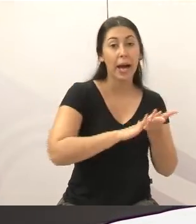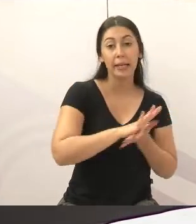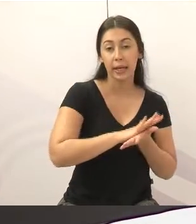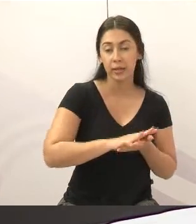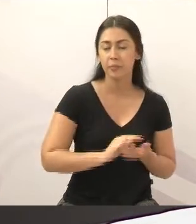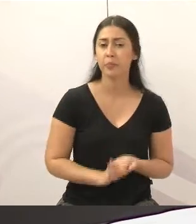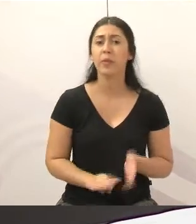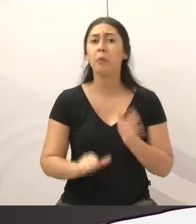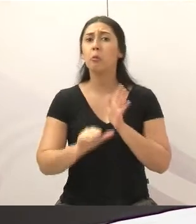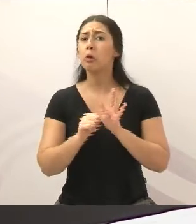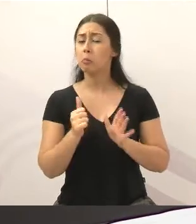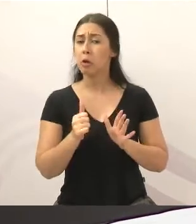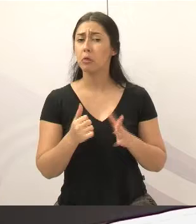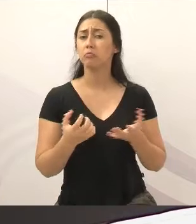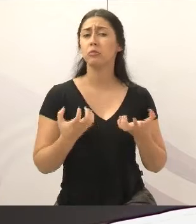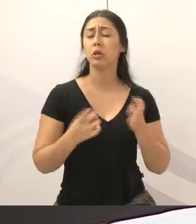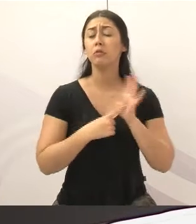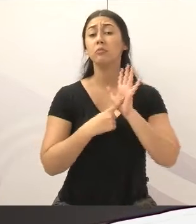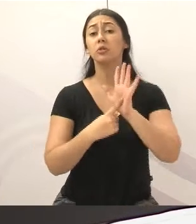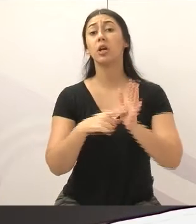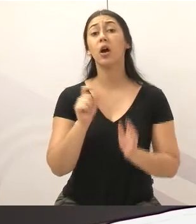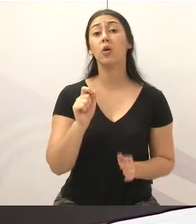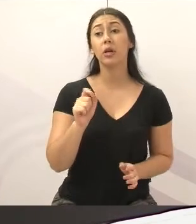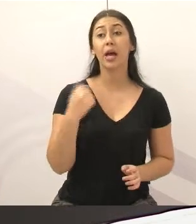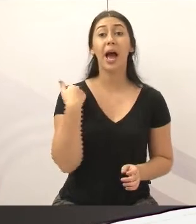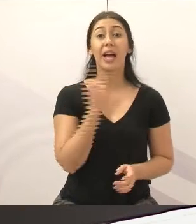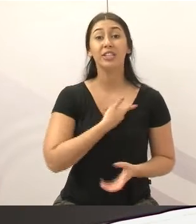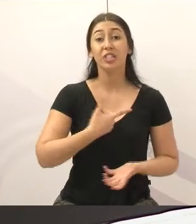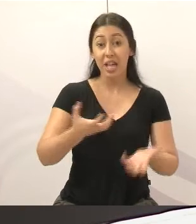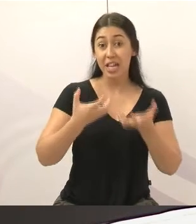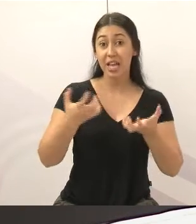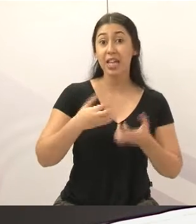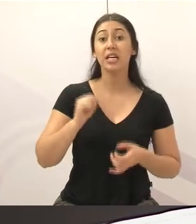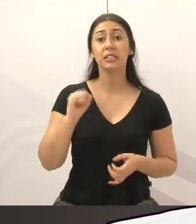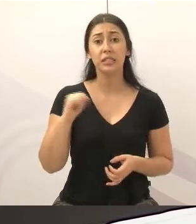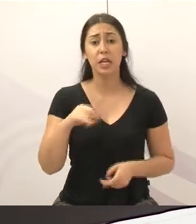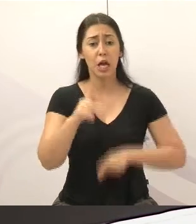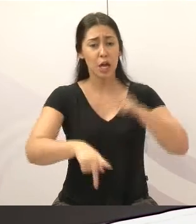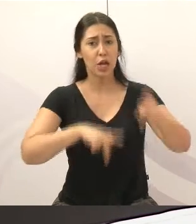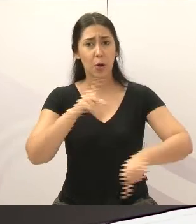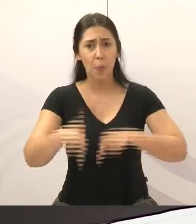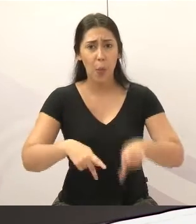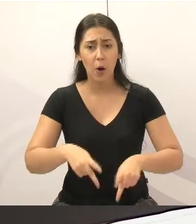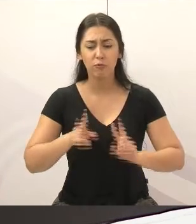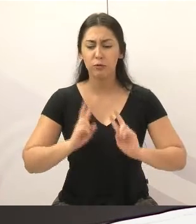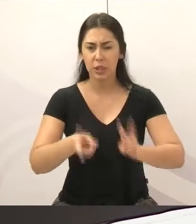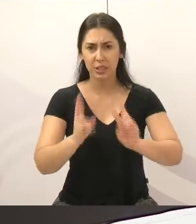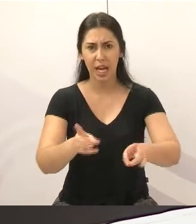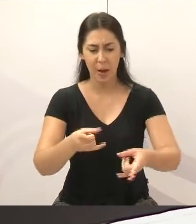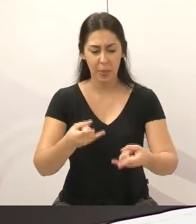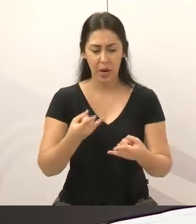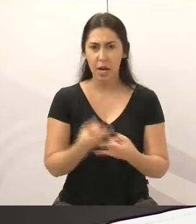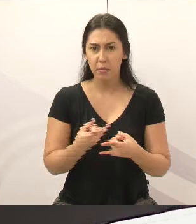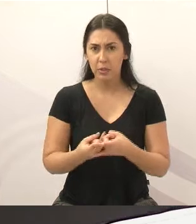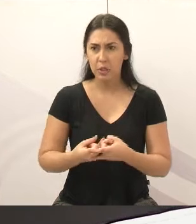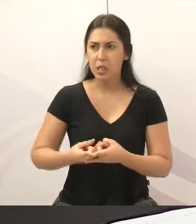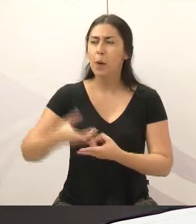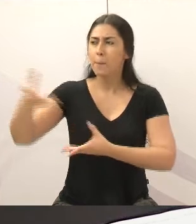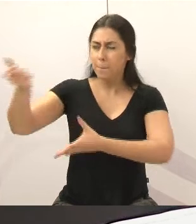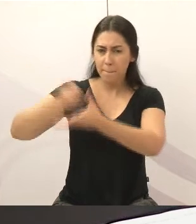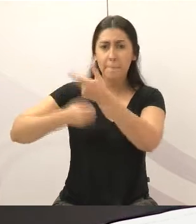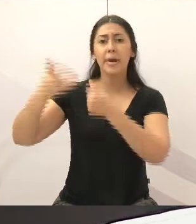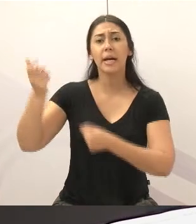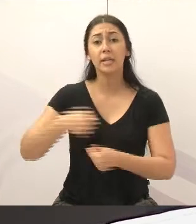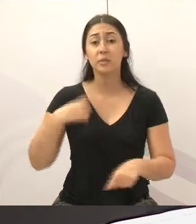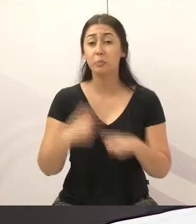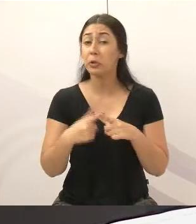que gostaríamos que a população pegasse mais camisinhas nos postos, não só na época de carnaval, porque, para quem conhece da saúde